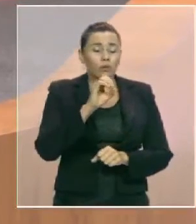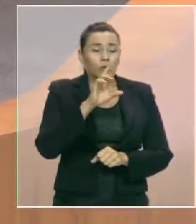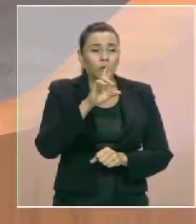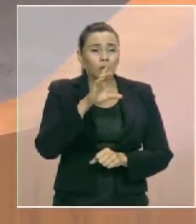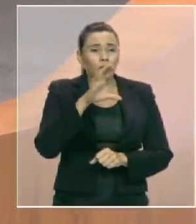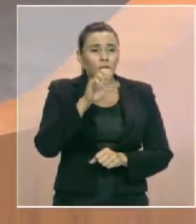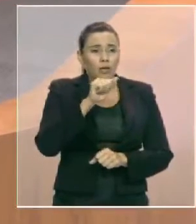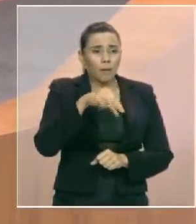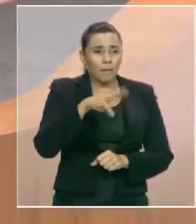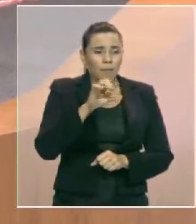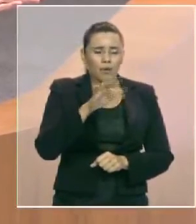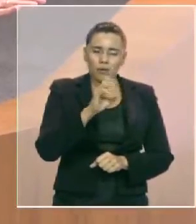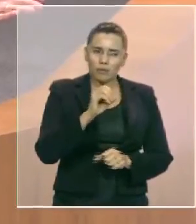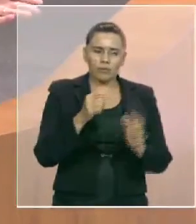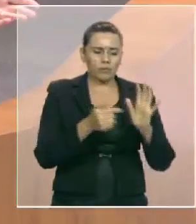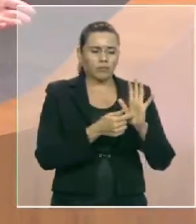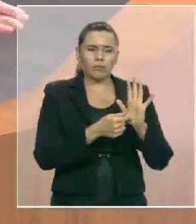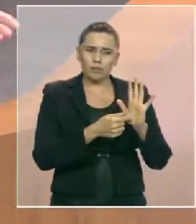engodo.